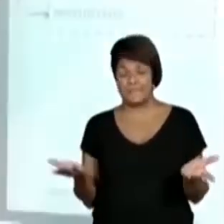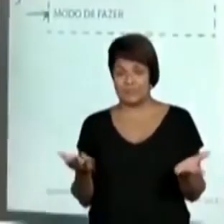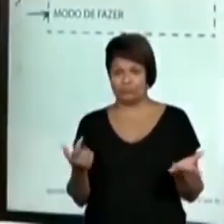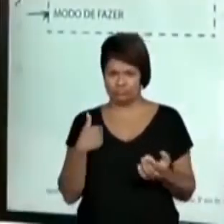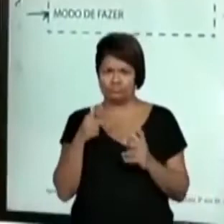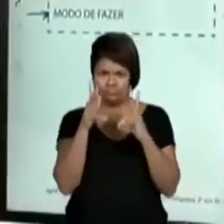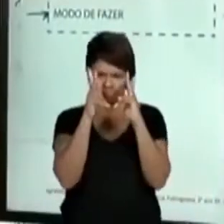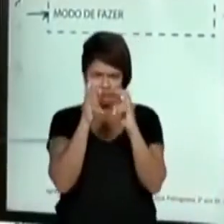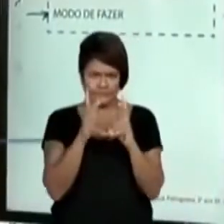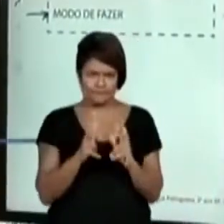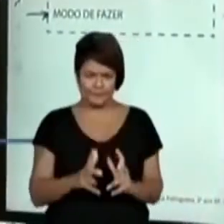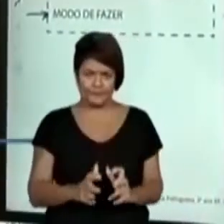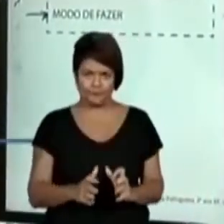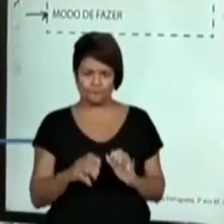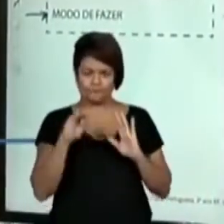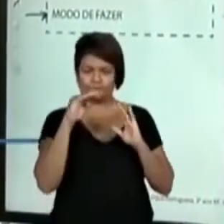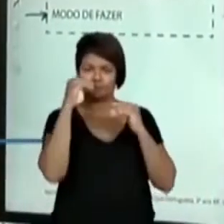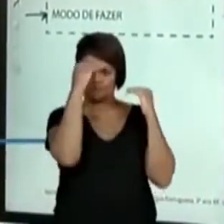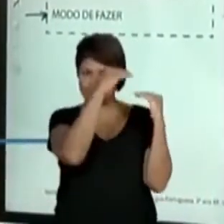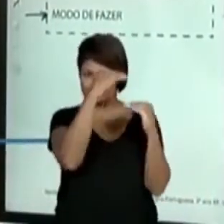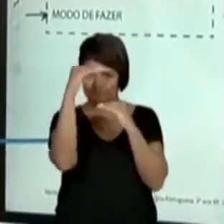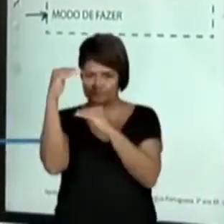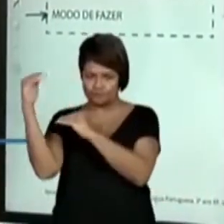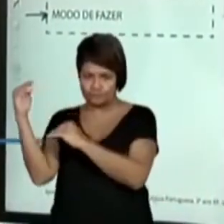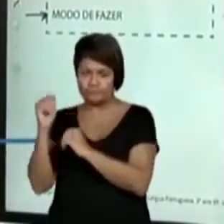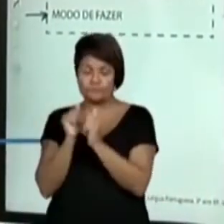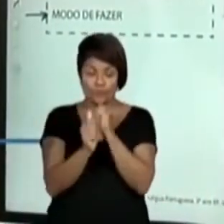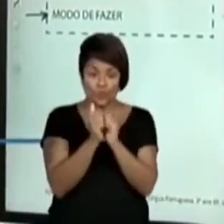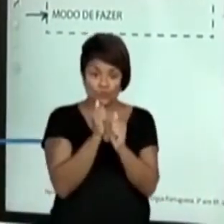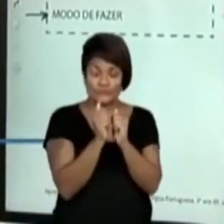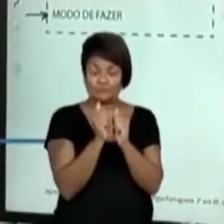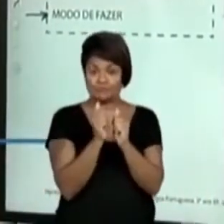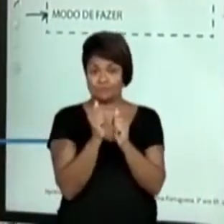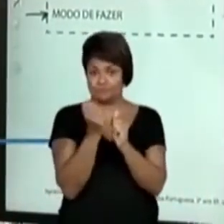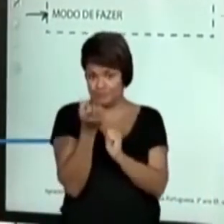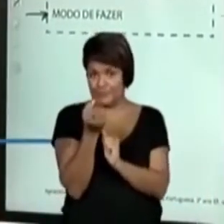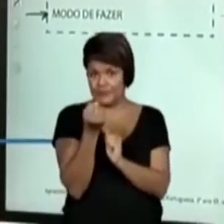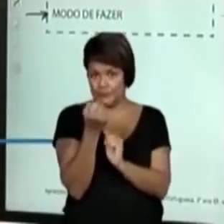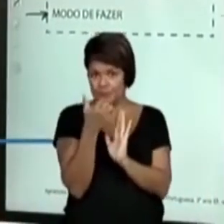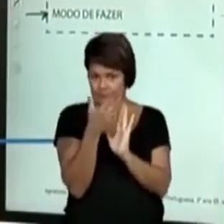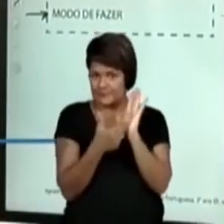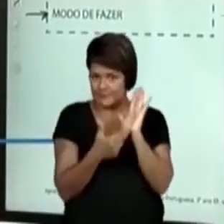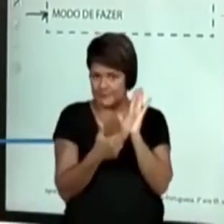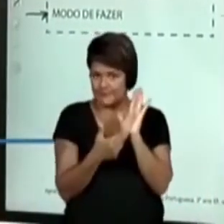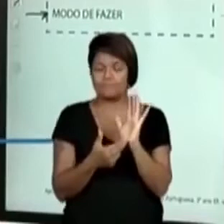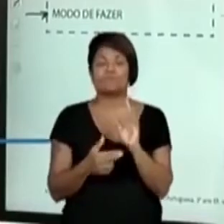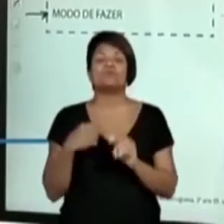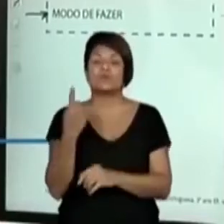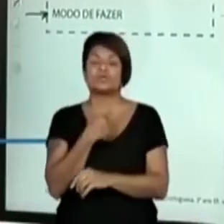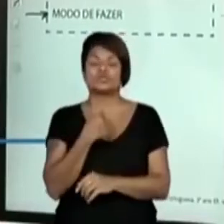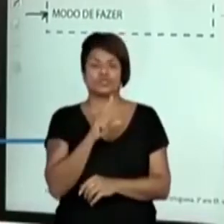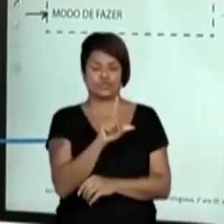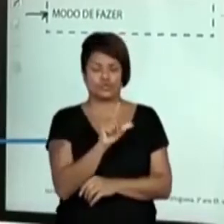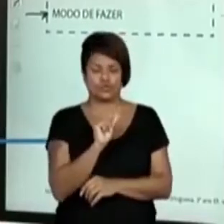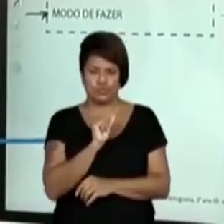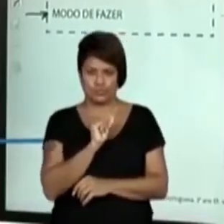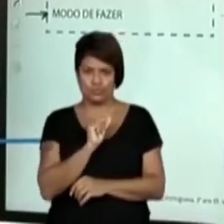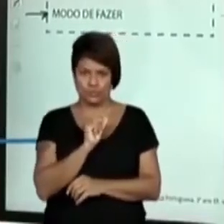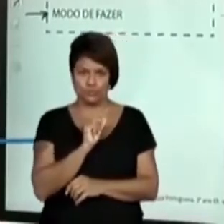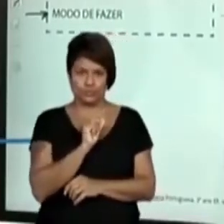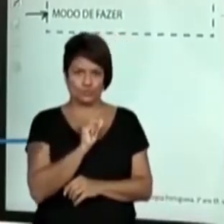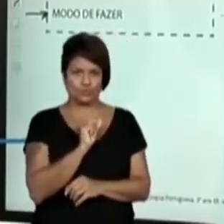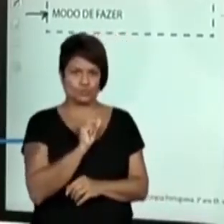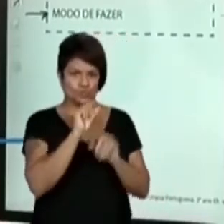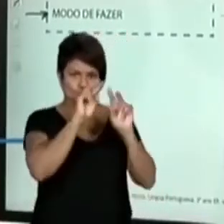desse texto, da nossa receita, arroz branco, a gente selecionou o título,